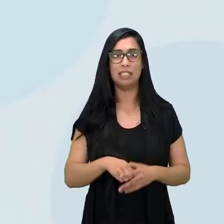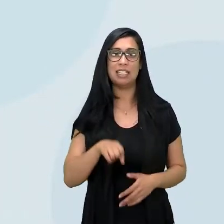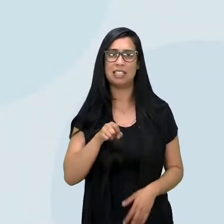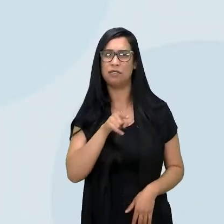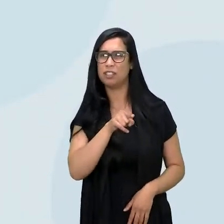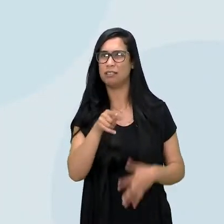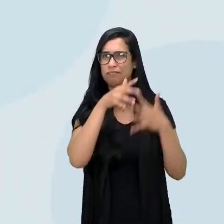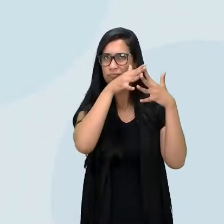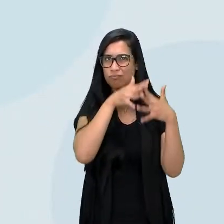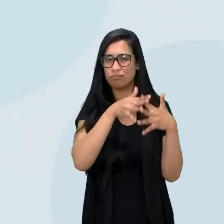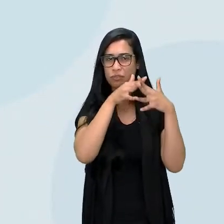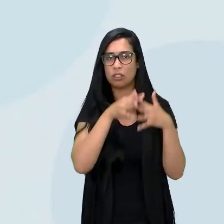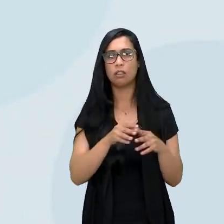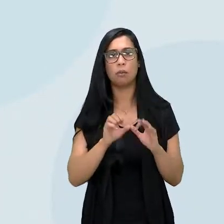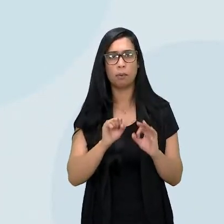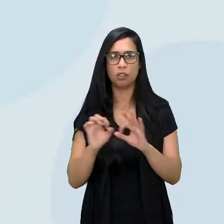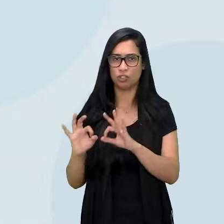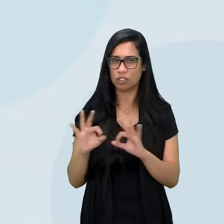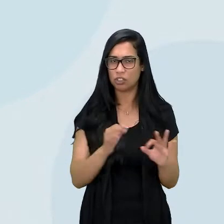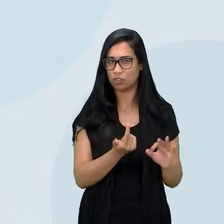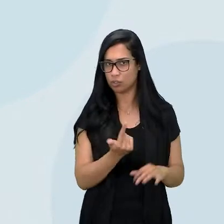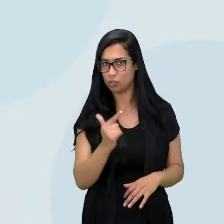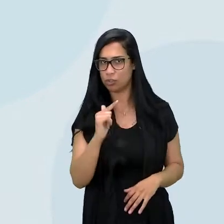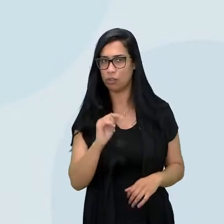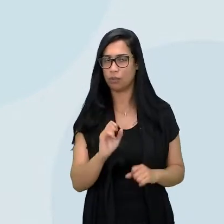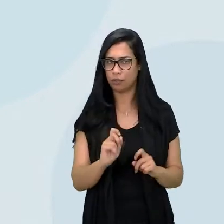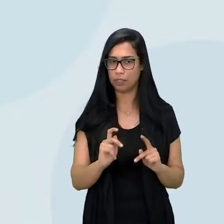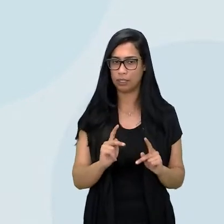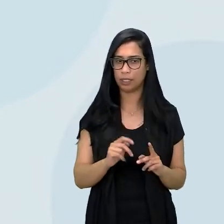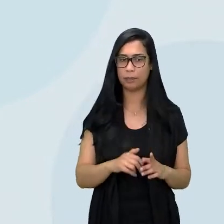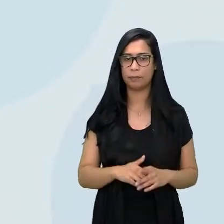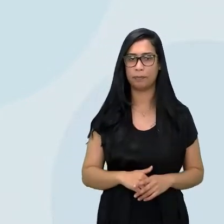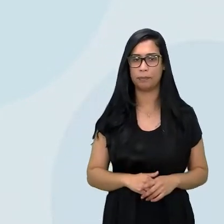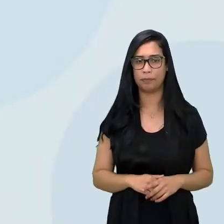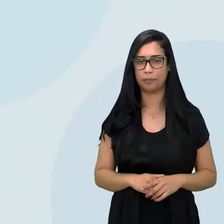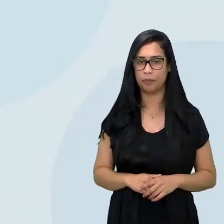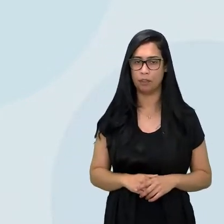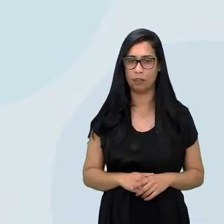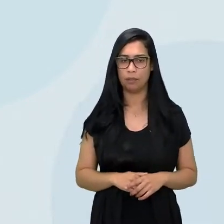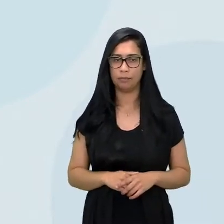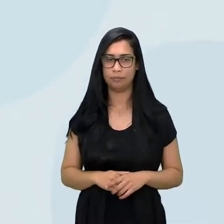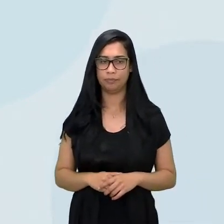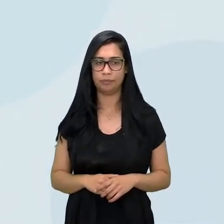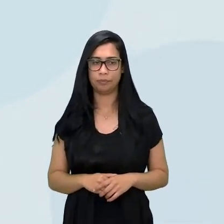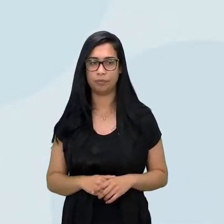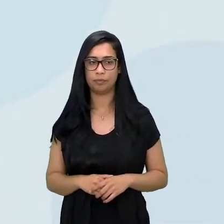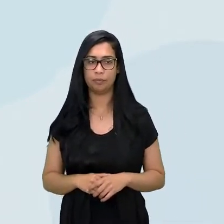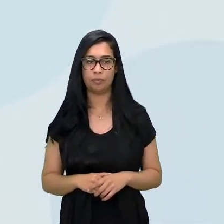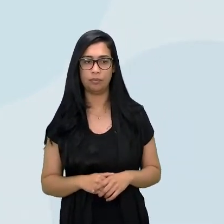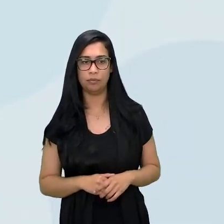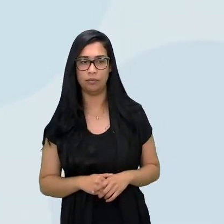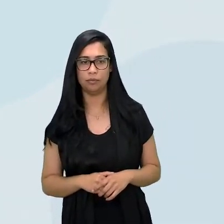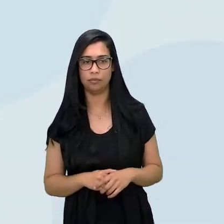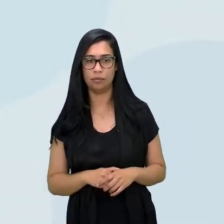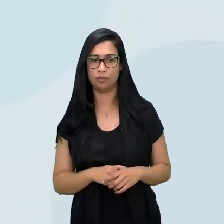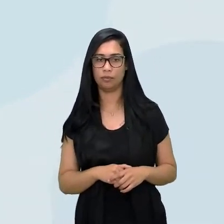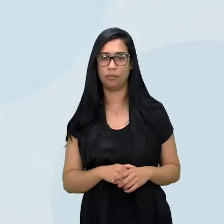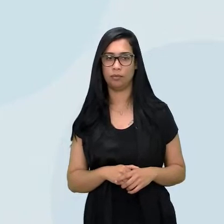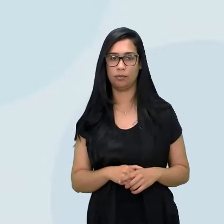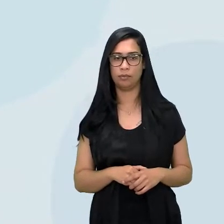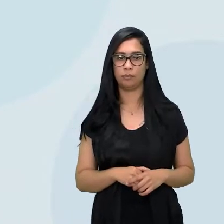vídeo. E a unidade convencional é o Joule, né, em homenagem a esse cientista aqui. Só que no caso da